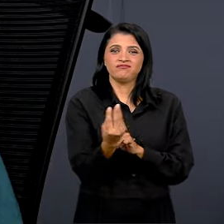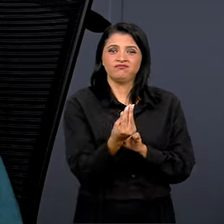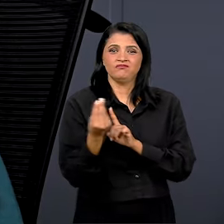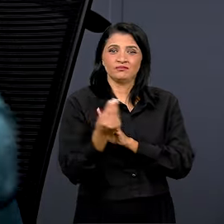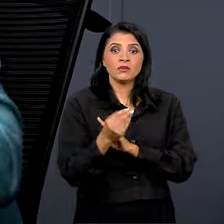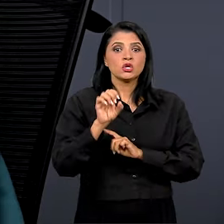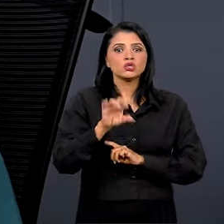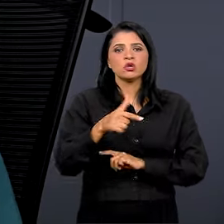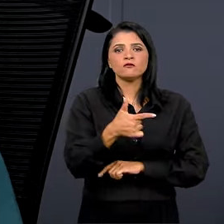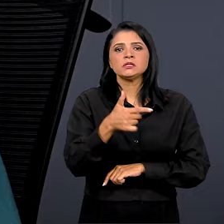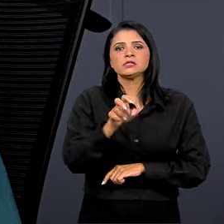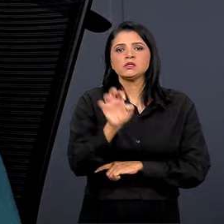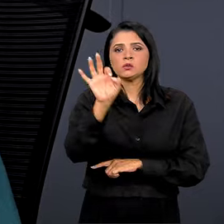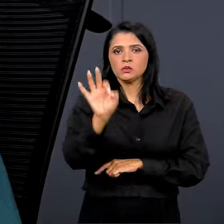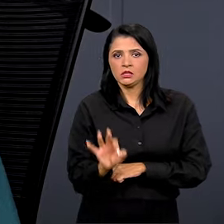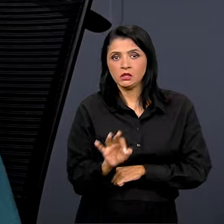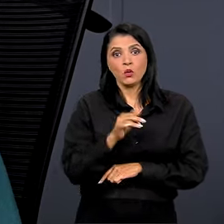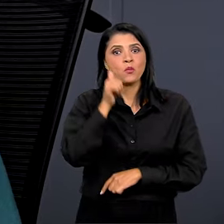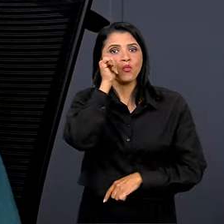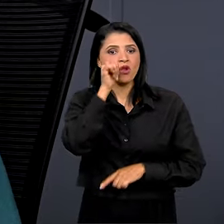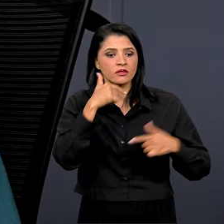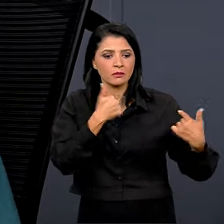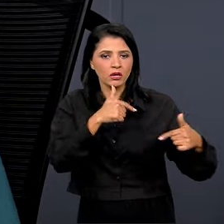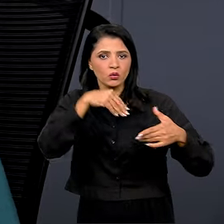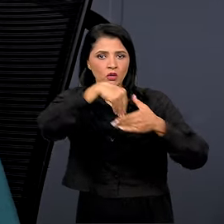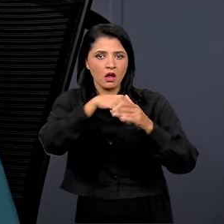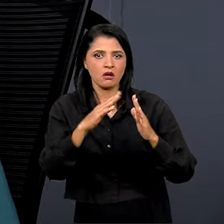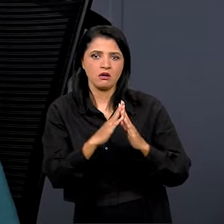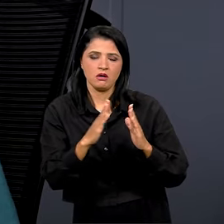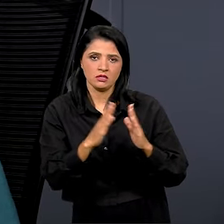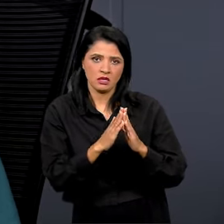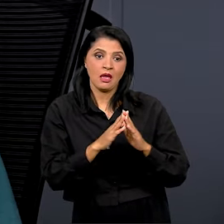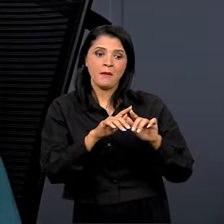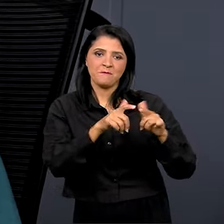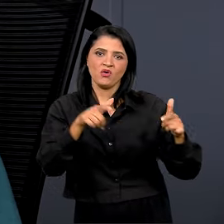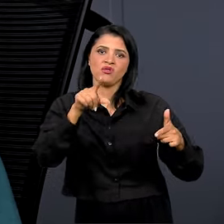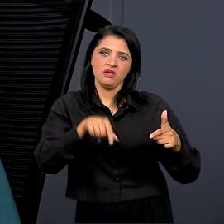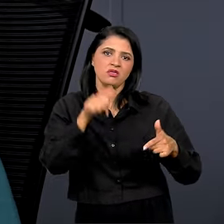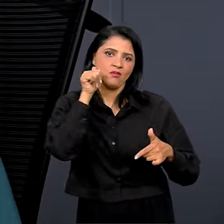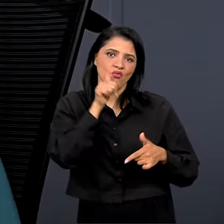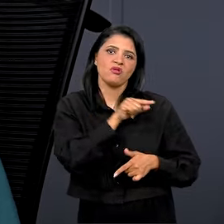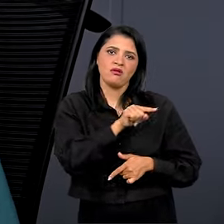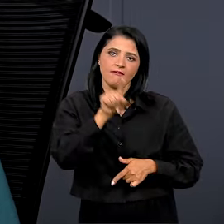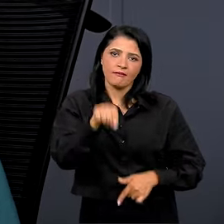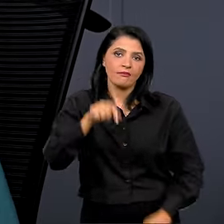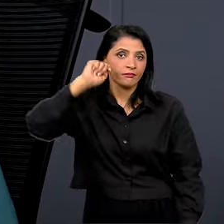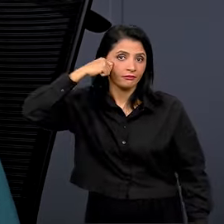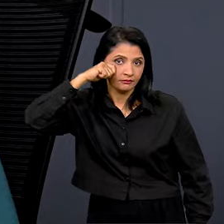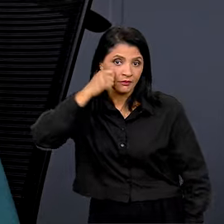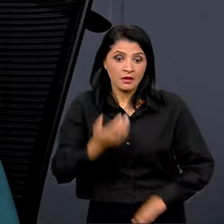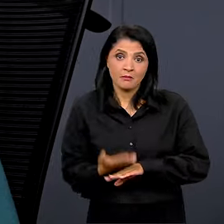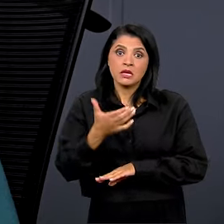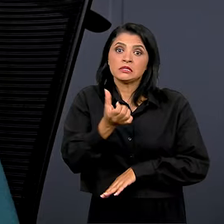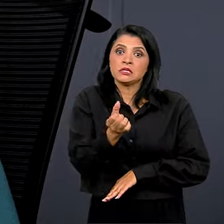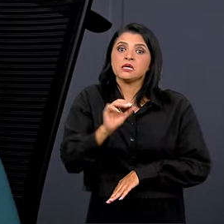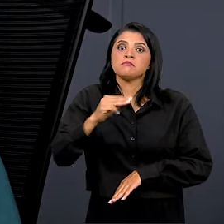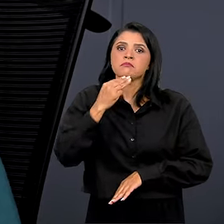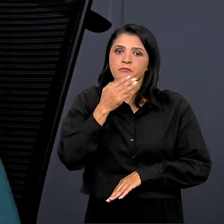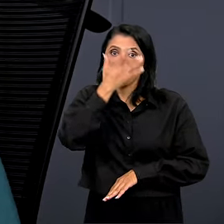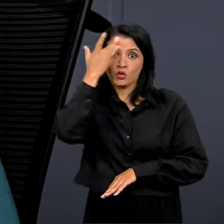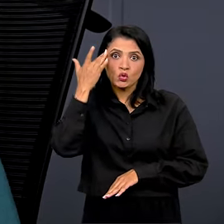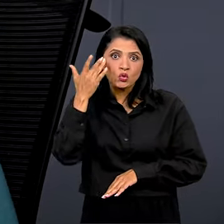25% das trabalhadoras domésticas hoje no Brasil que são majoritariamente negras inclusive mais de 6 milhões de pessoas